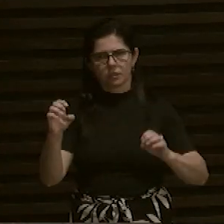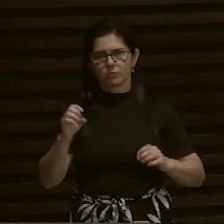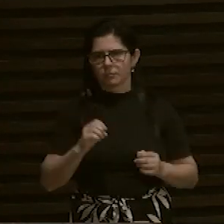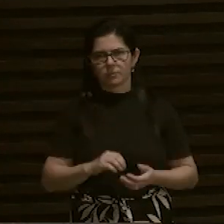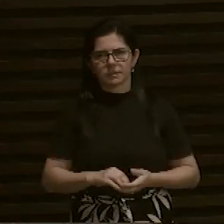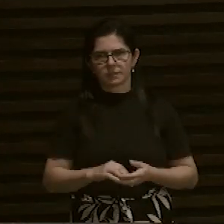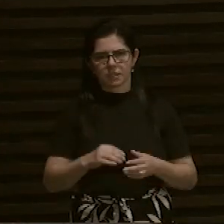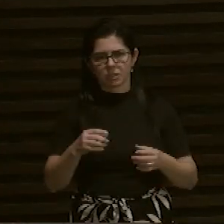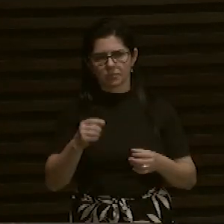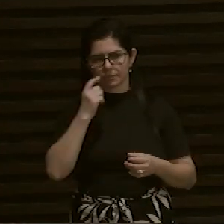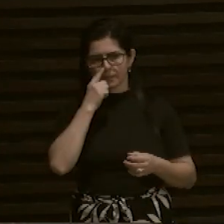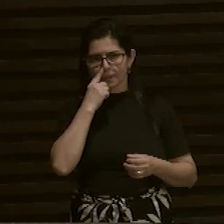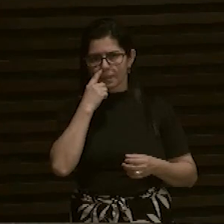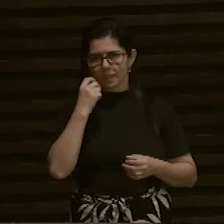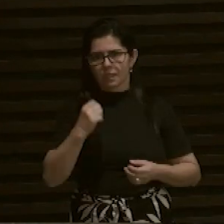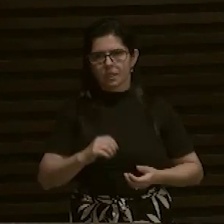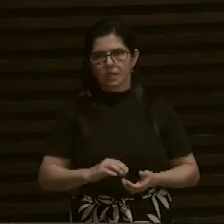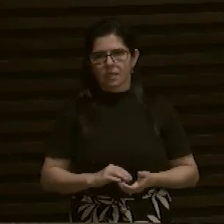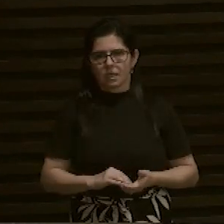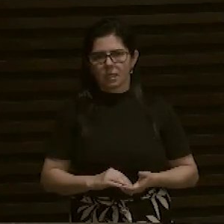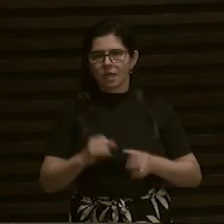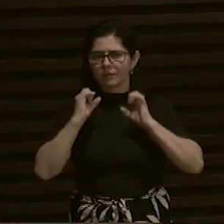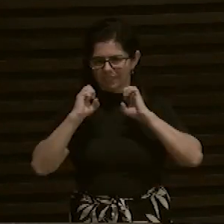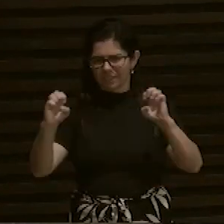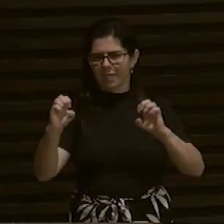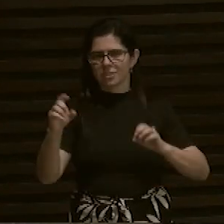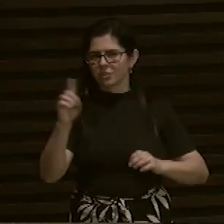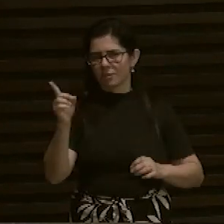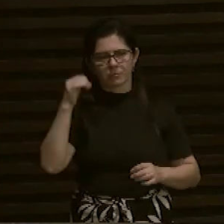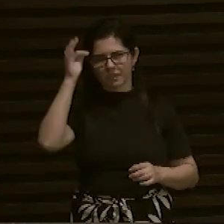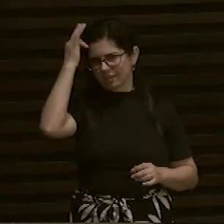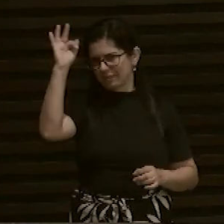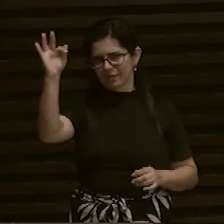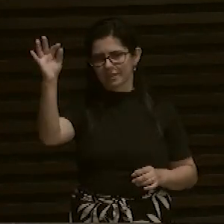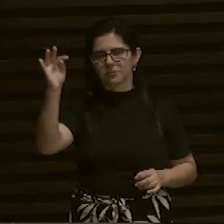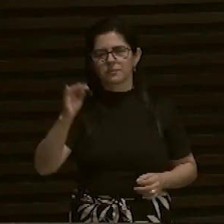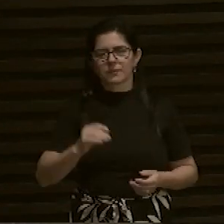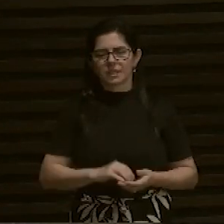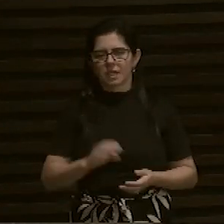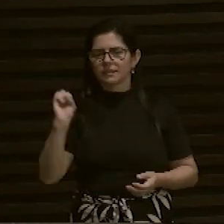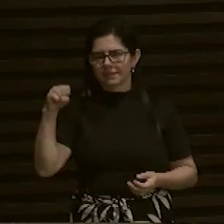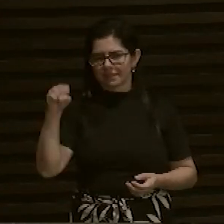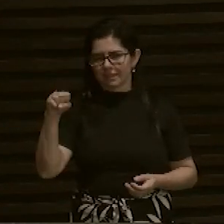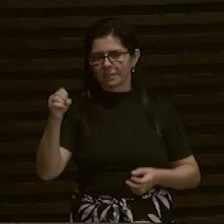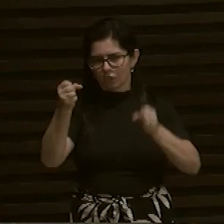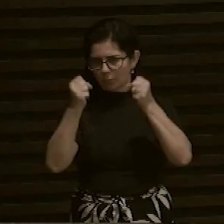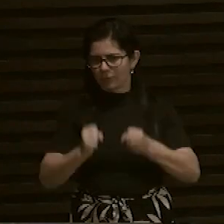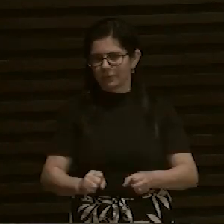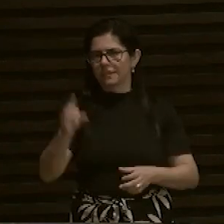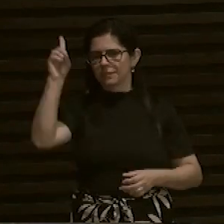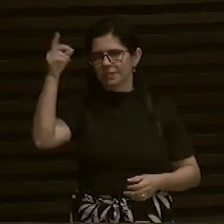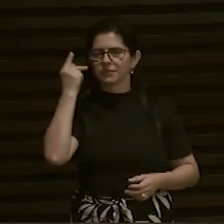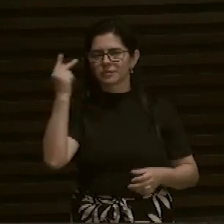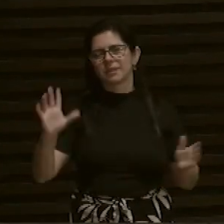uma filosofia ou do tipo. O evangelho é o poder de Deus para nossa salvação e transformação. Não podemos confundir